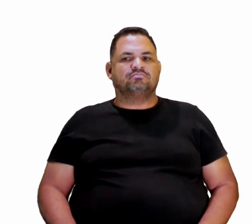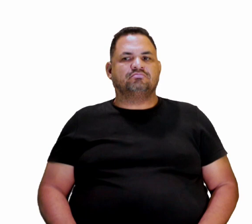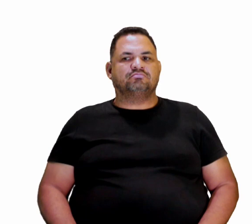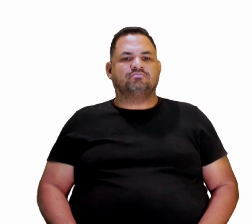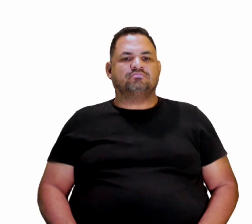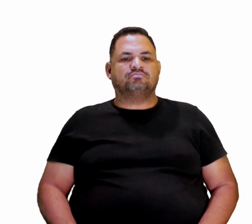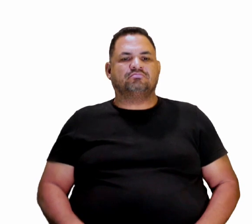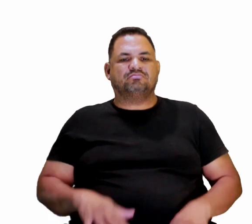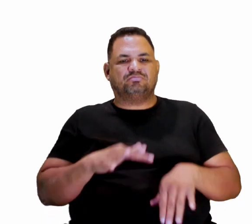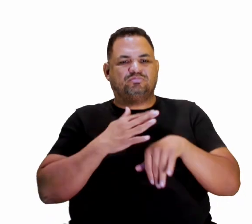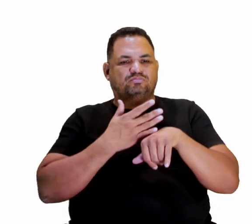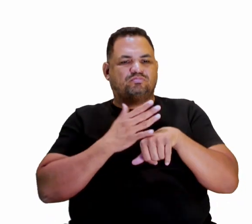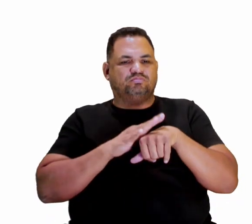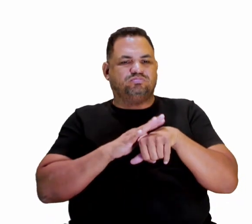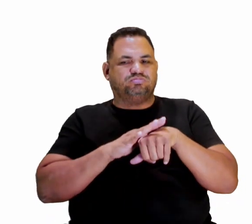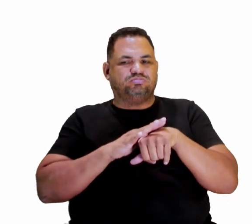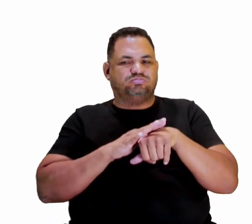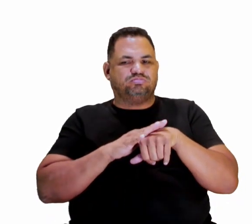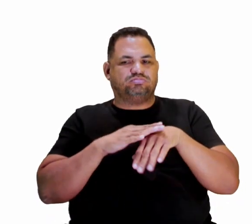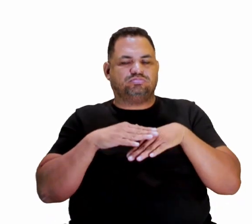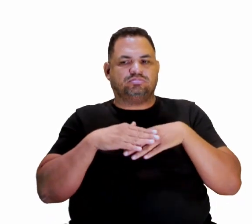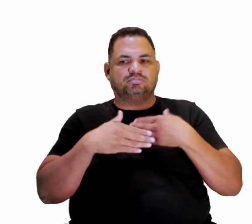que é doente. Quando,